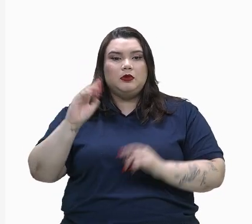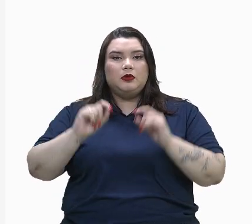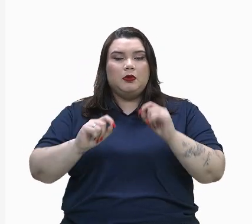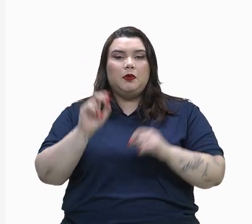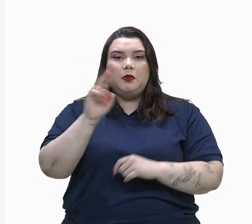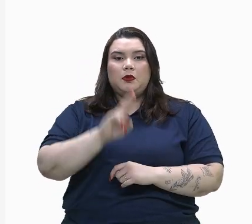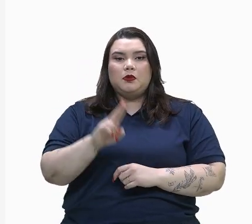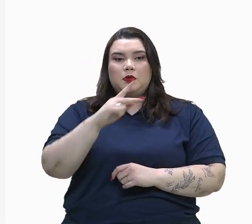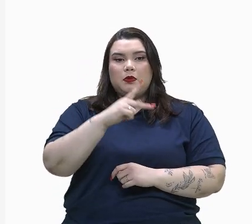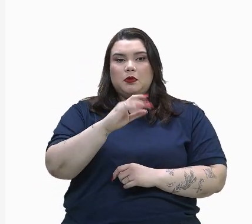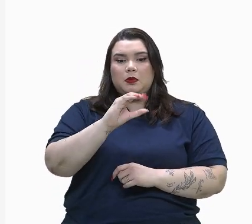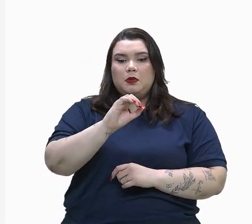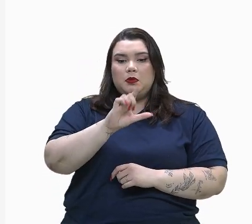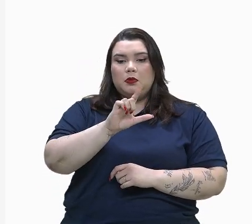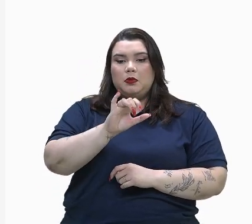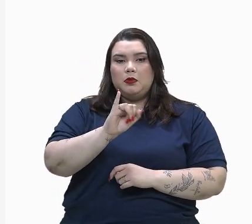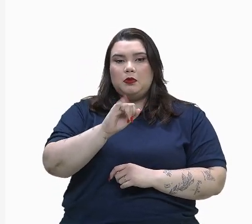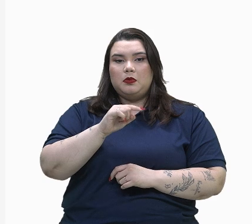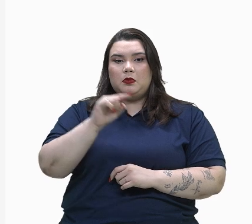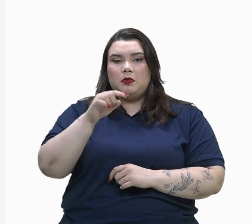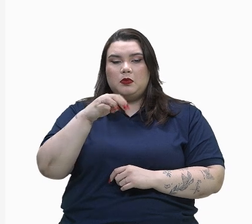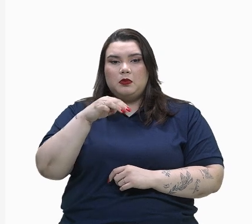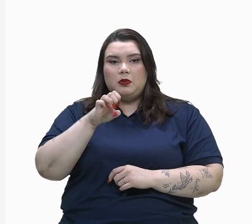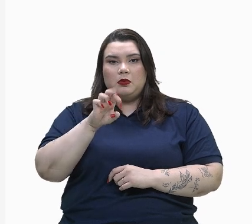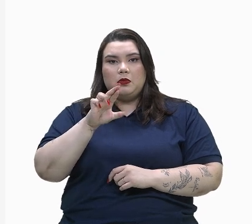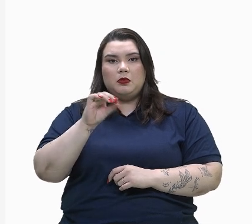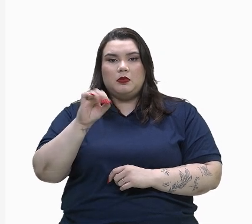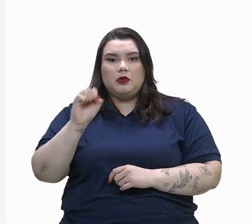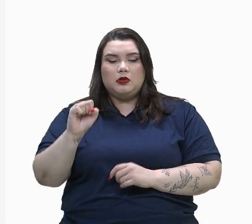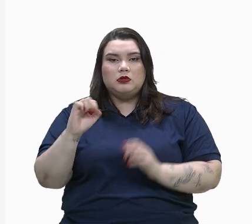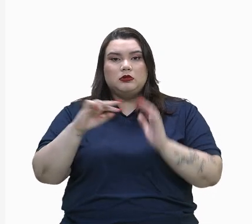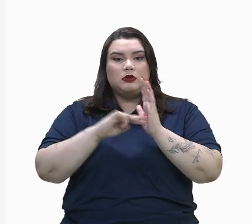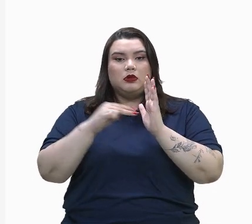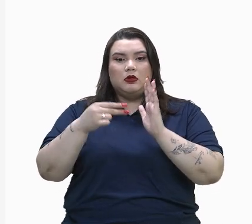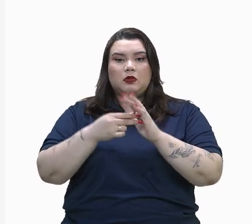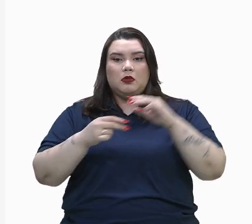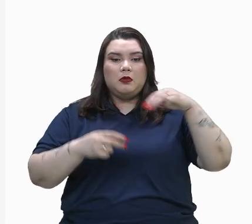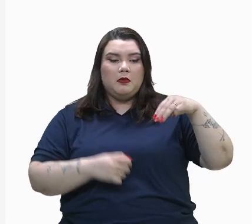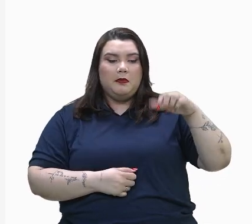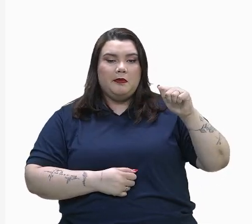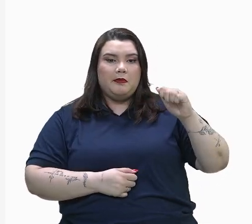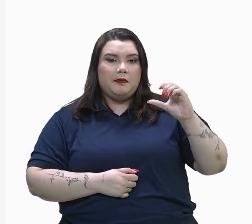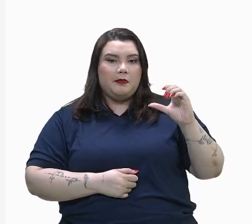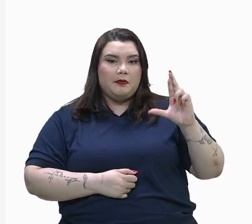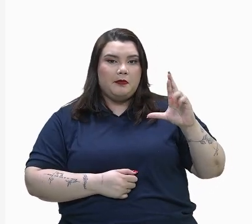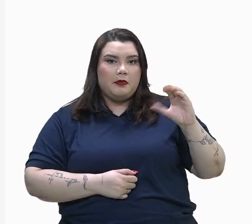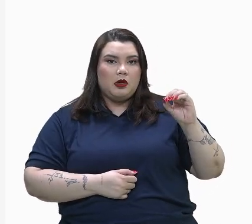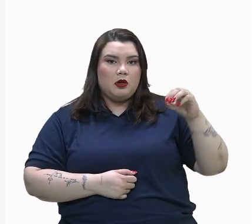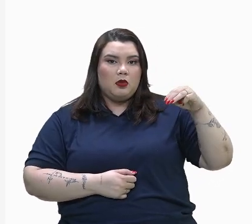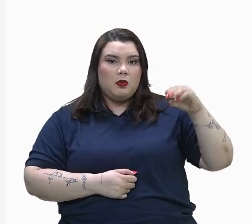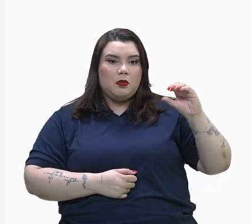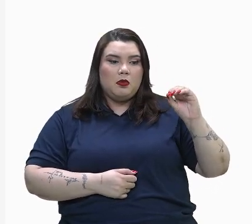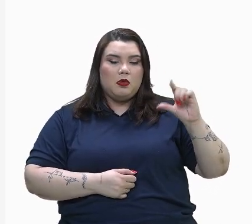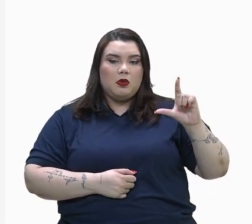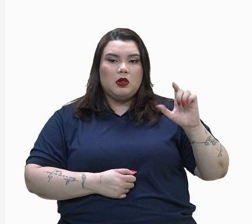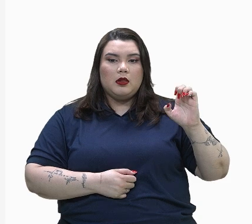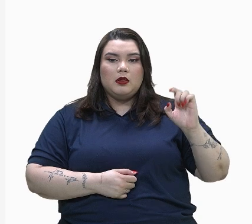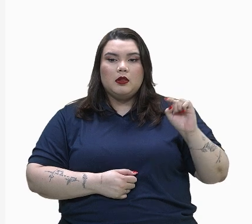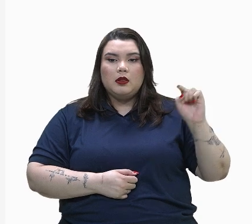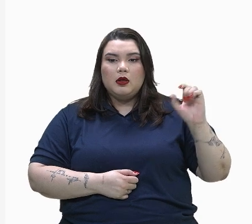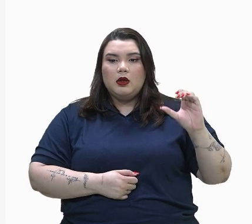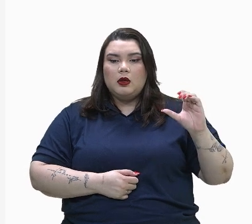partir de polímeros. O que é esses polímeros, né? São macromoléculas compostas por